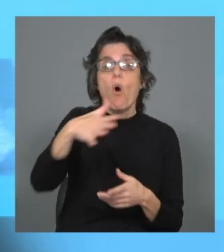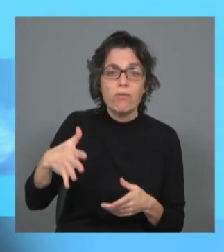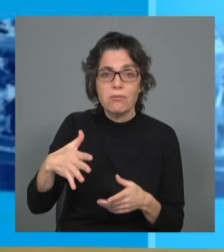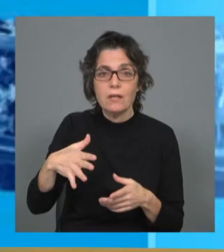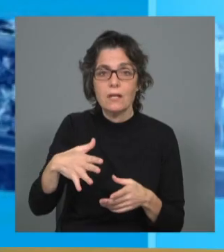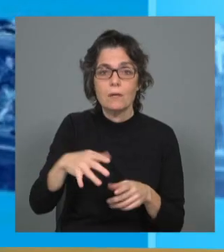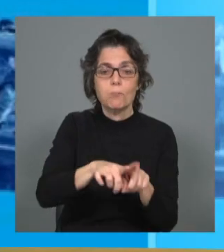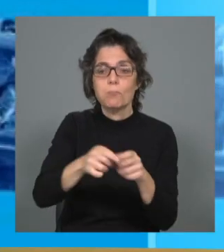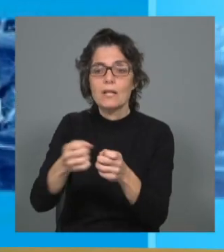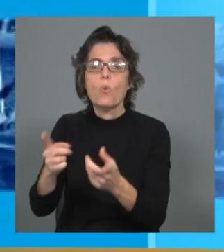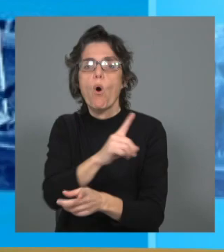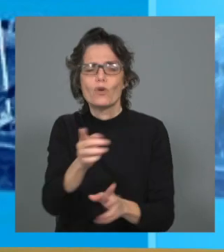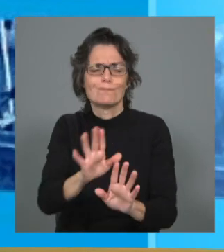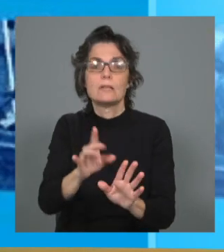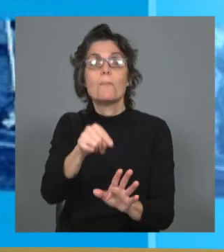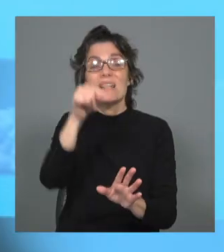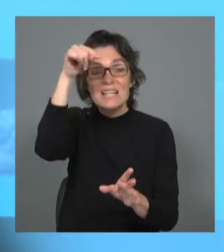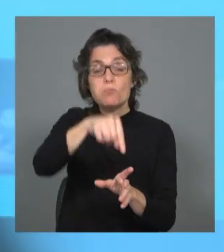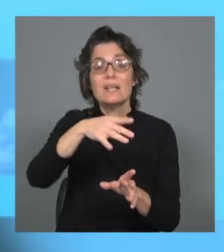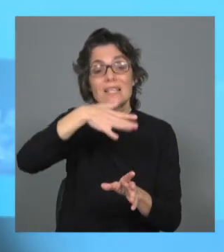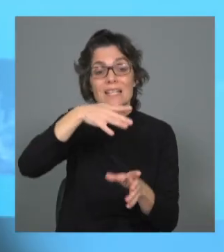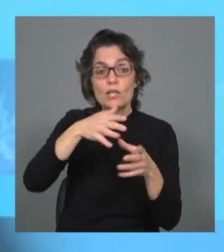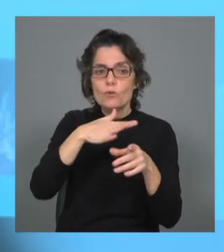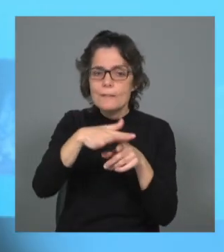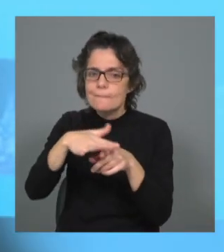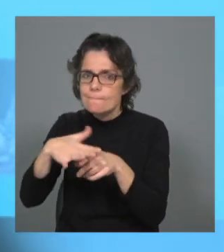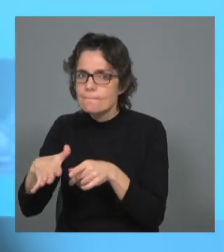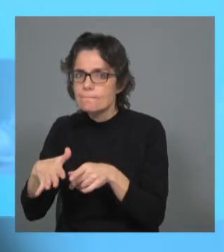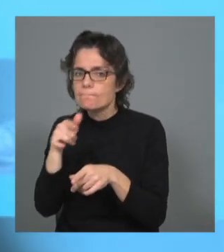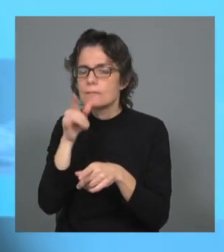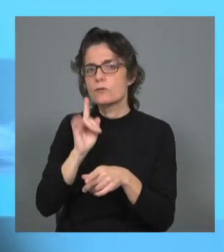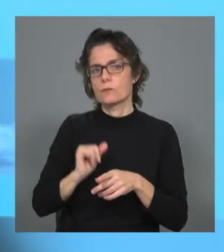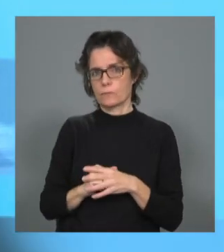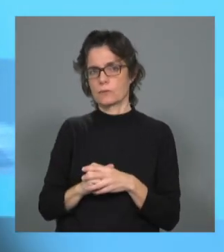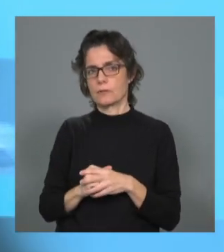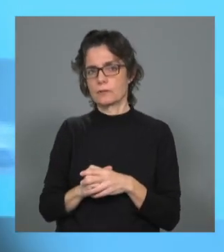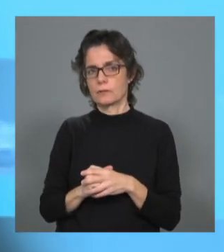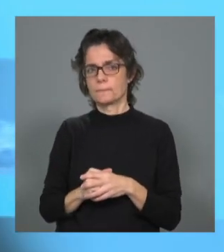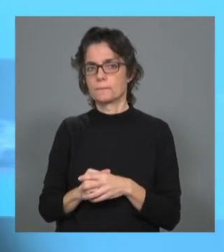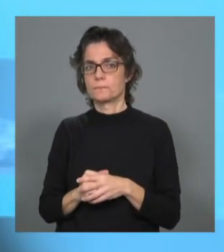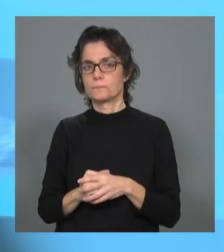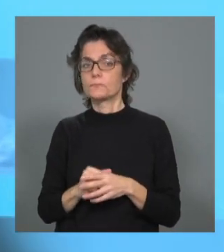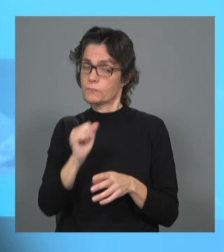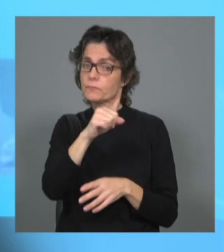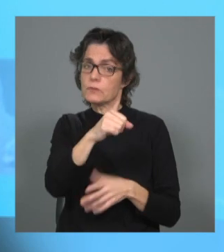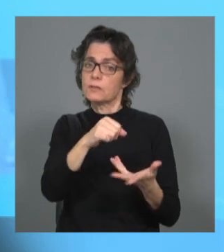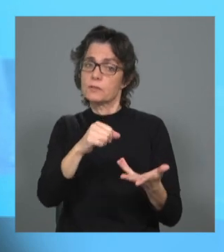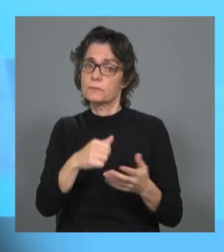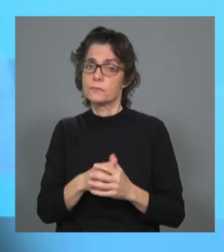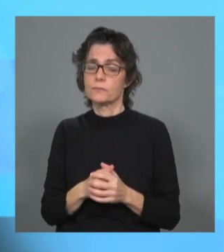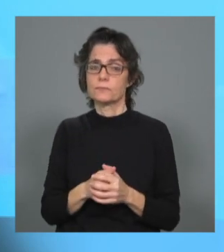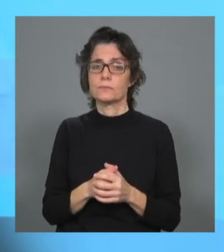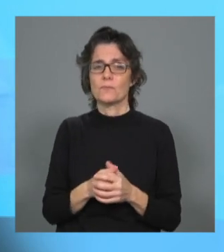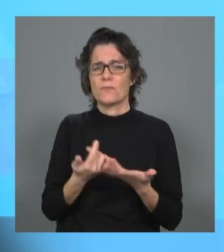que influenciem e que façam obra nos lugares que ocupam. Poder-se-á perguntar, mas não se